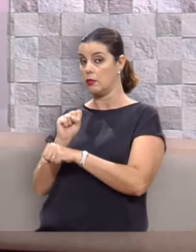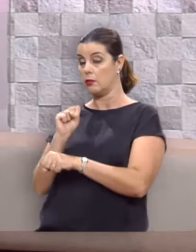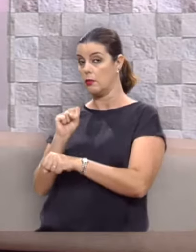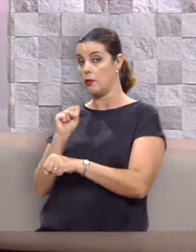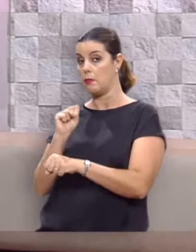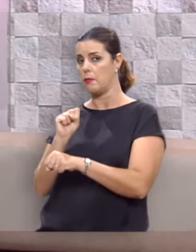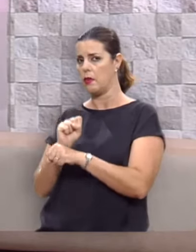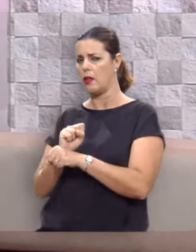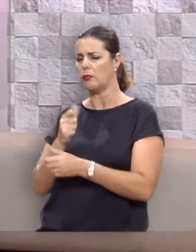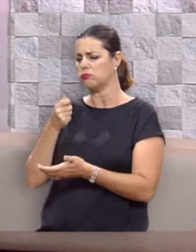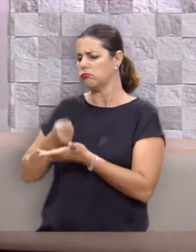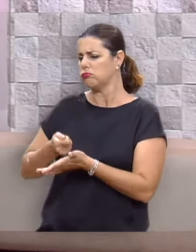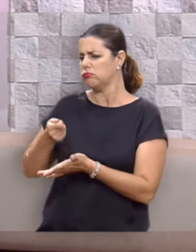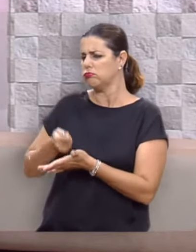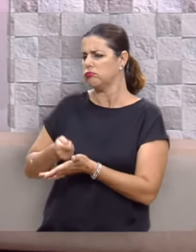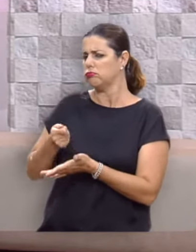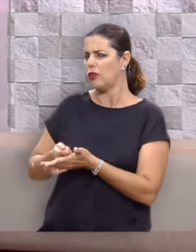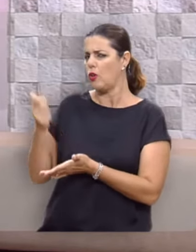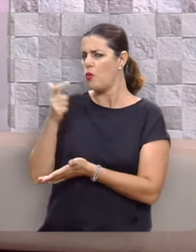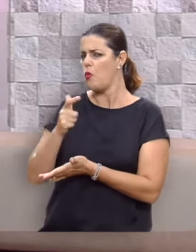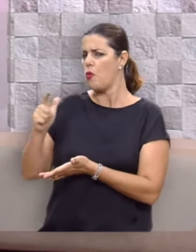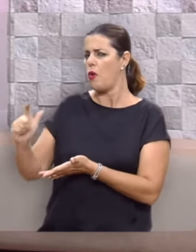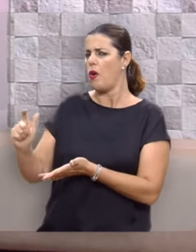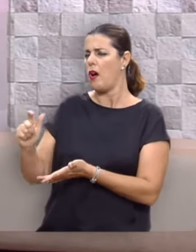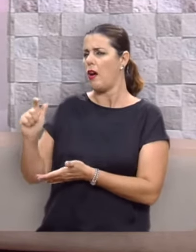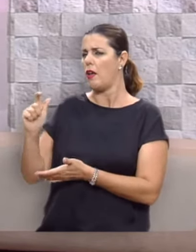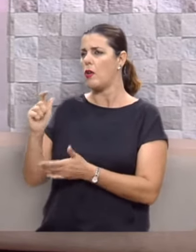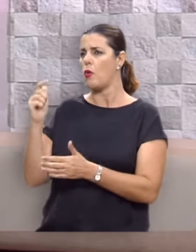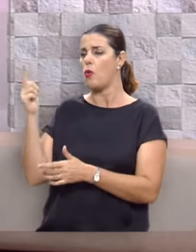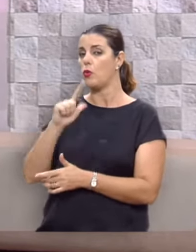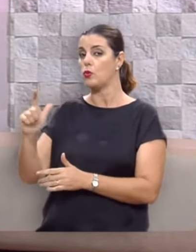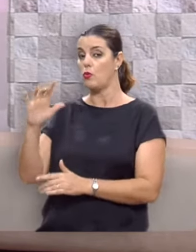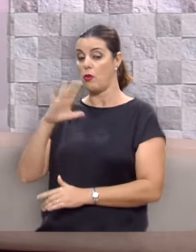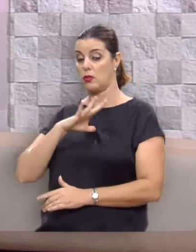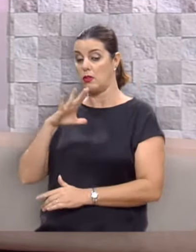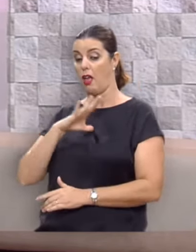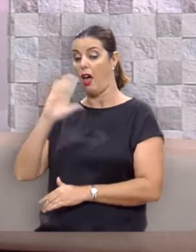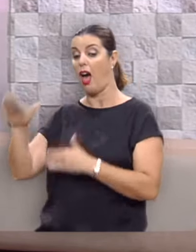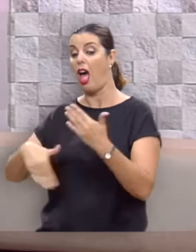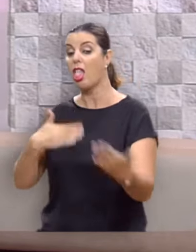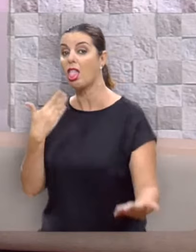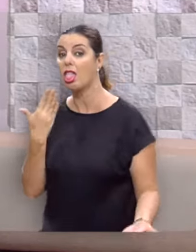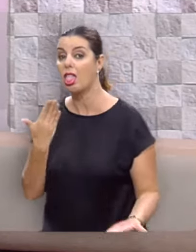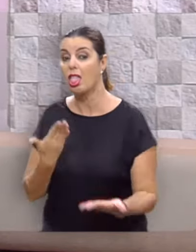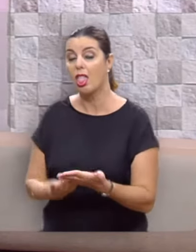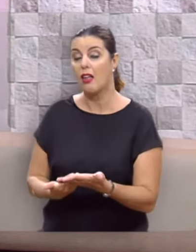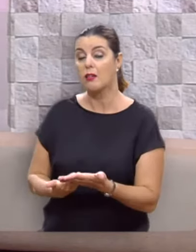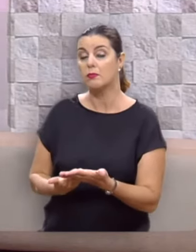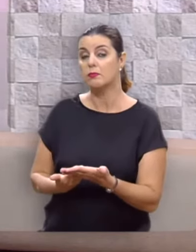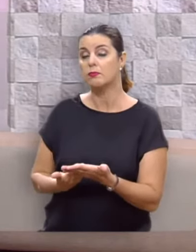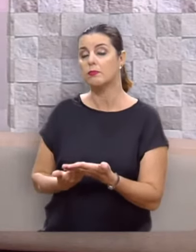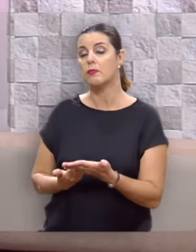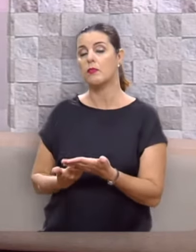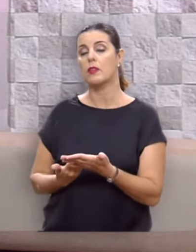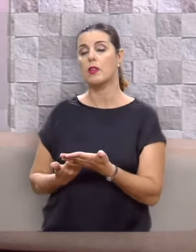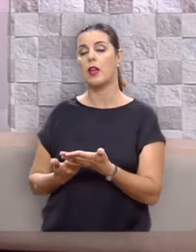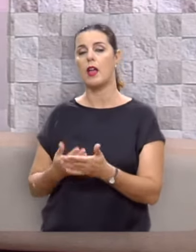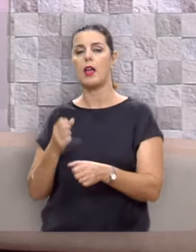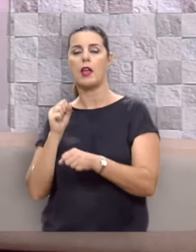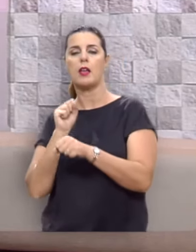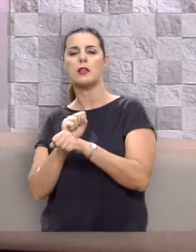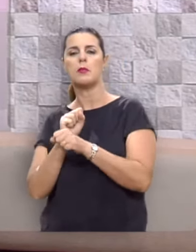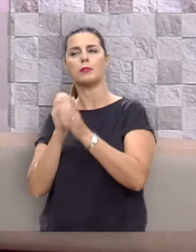espera perseverante, permanecei na cidade até que. Deveria ser uma espera